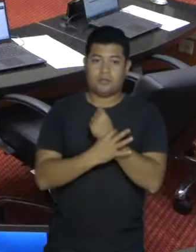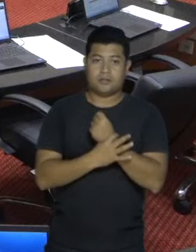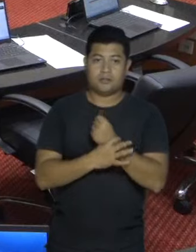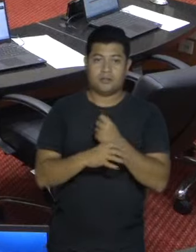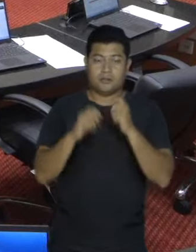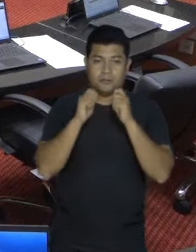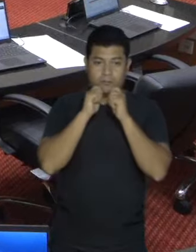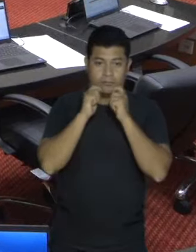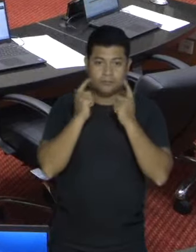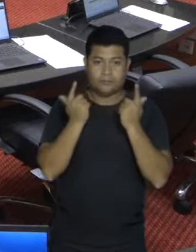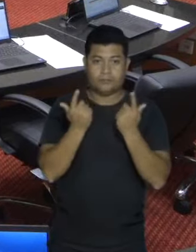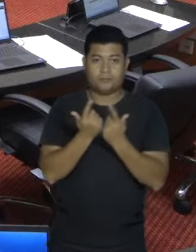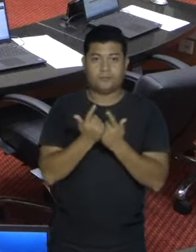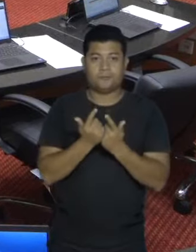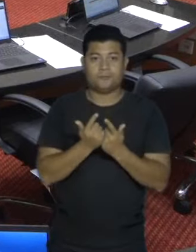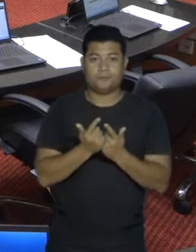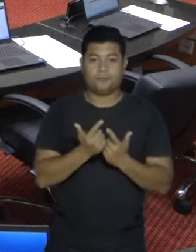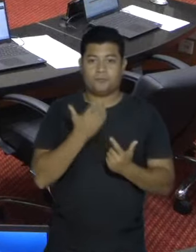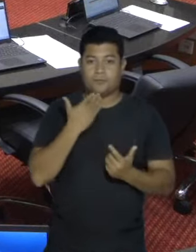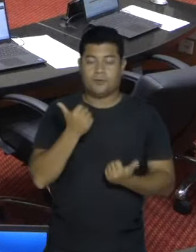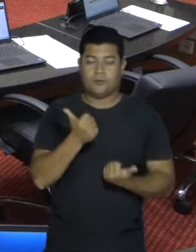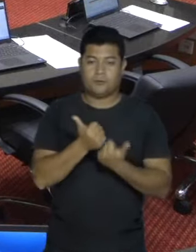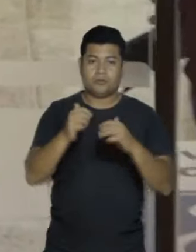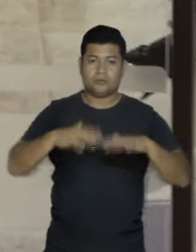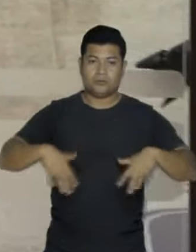peço apoio de todos os senhores Deputados